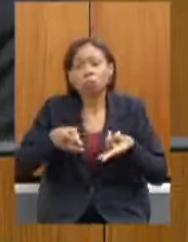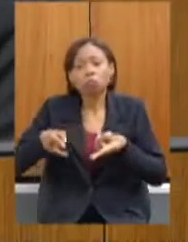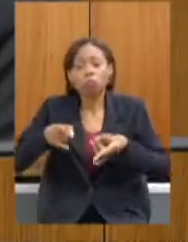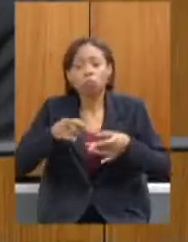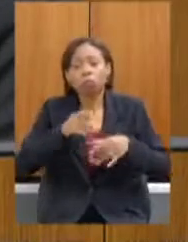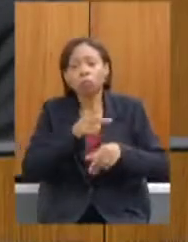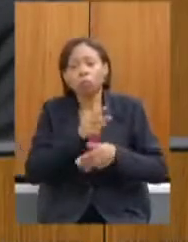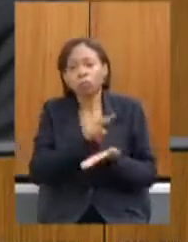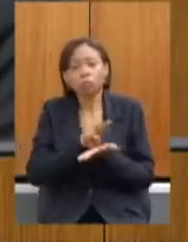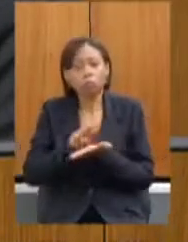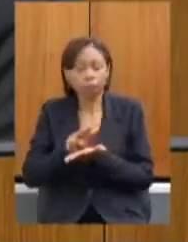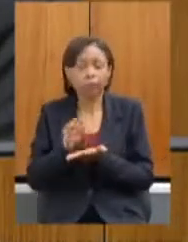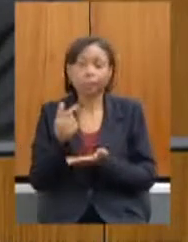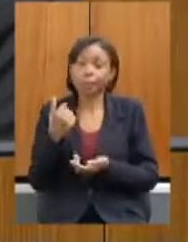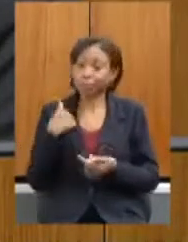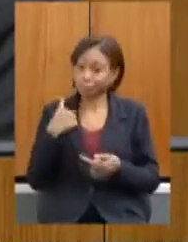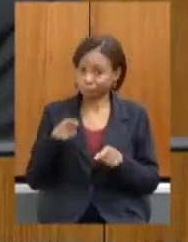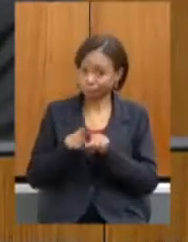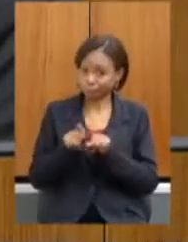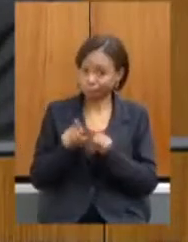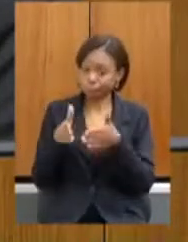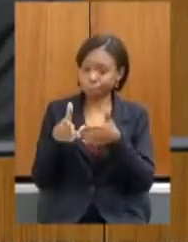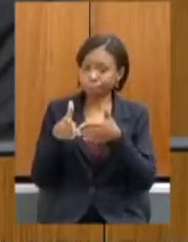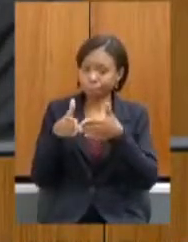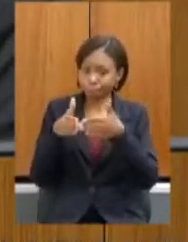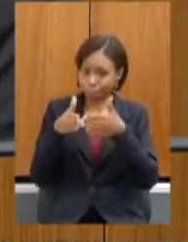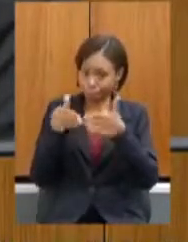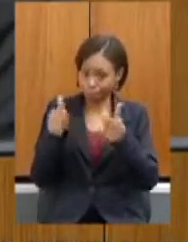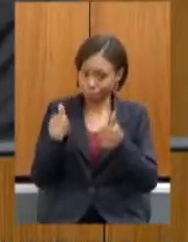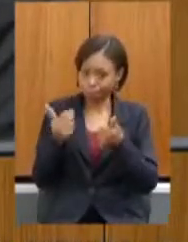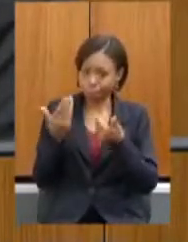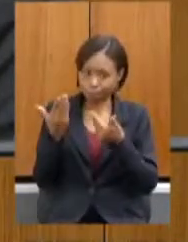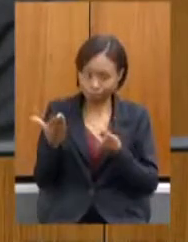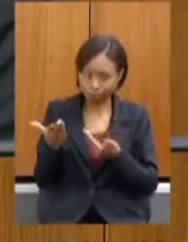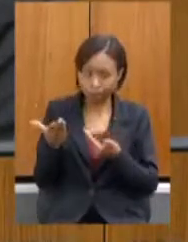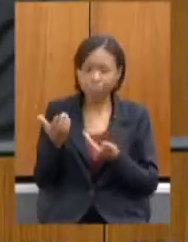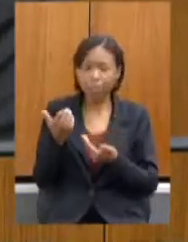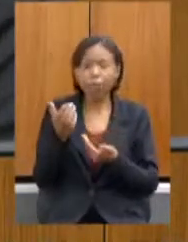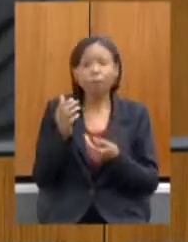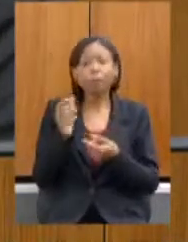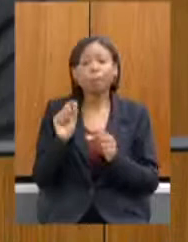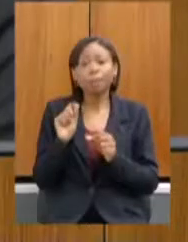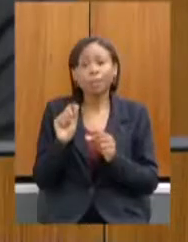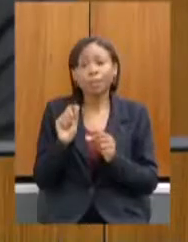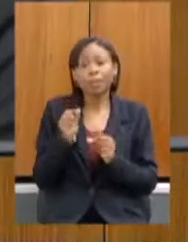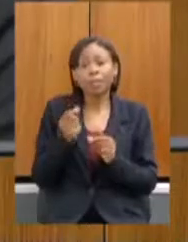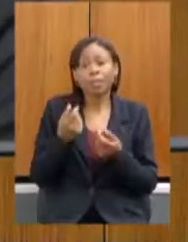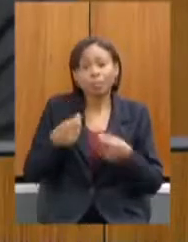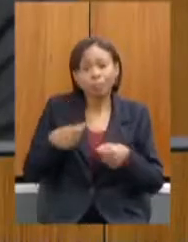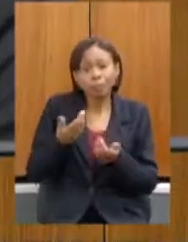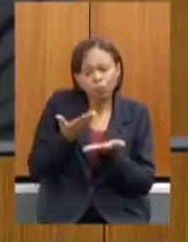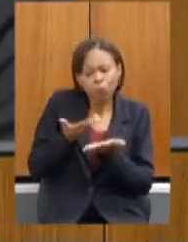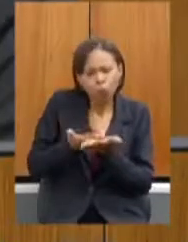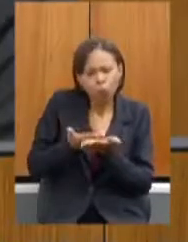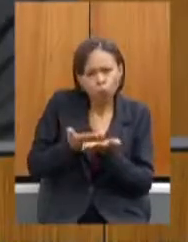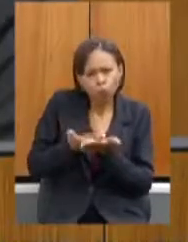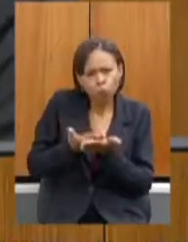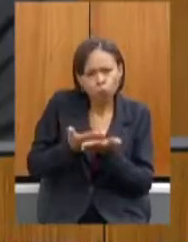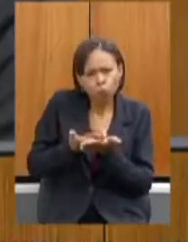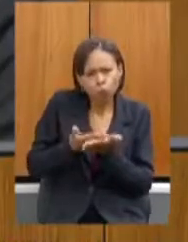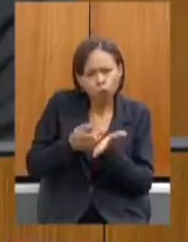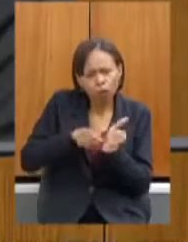faço aqui um pedido ao senhor para que haja um estudo é bem